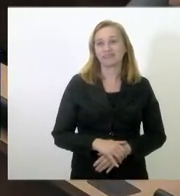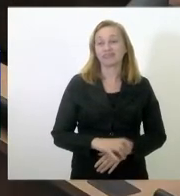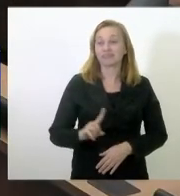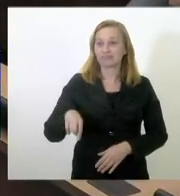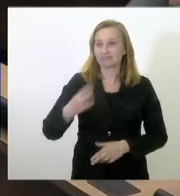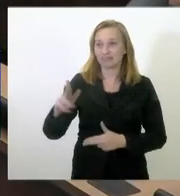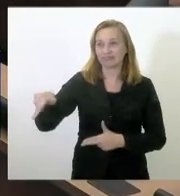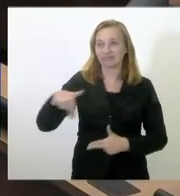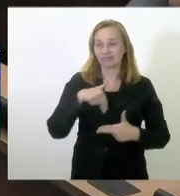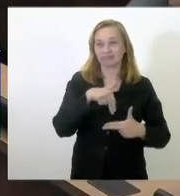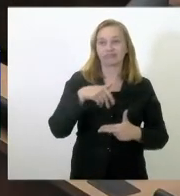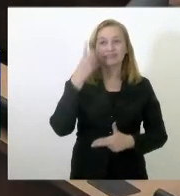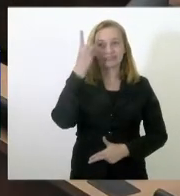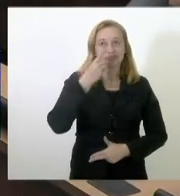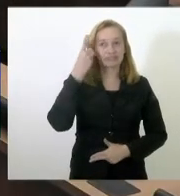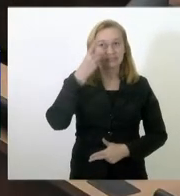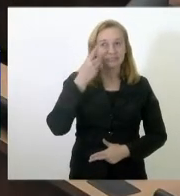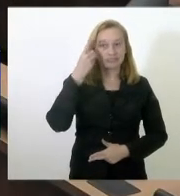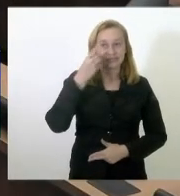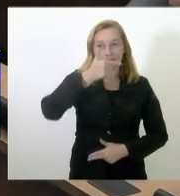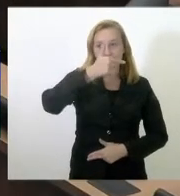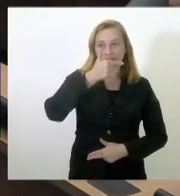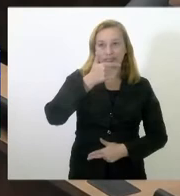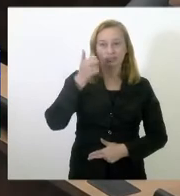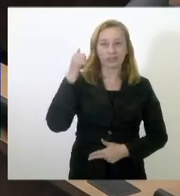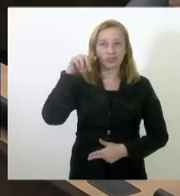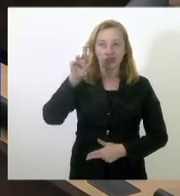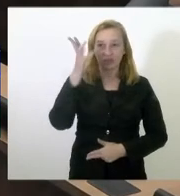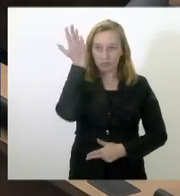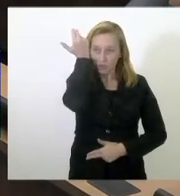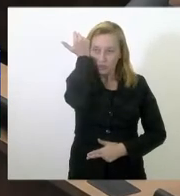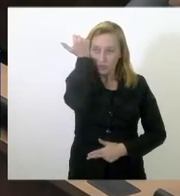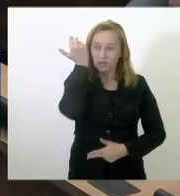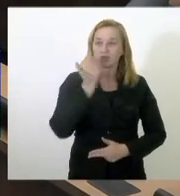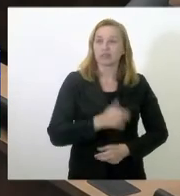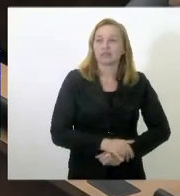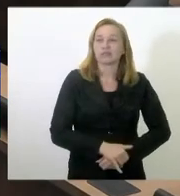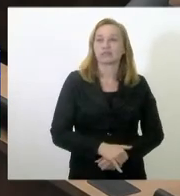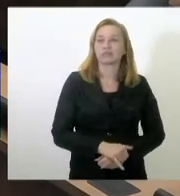Próximo orador inscrito é o nobre deputado Eliomar Coelho.